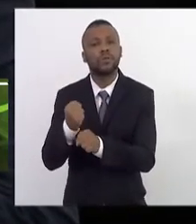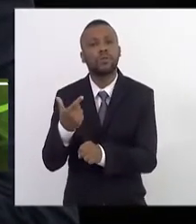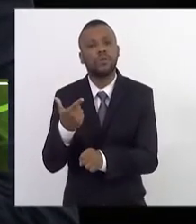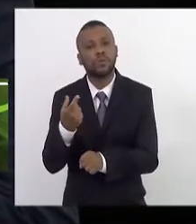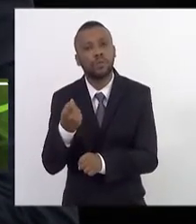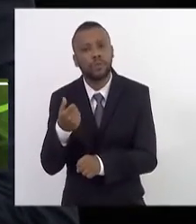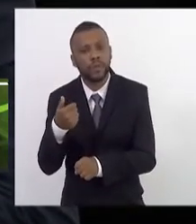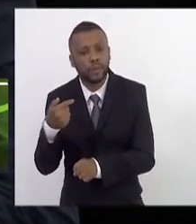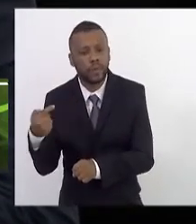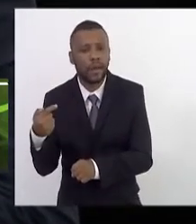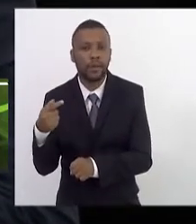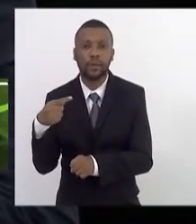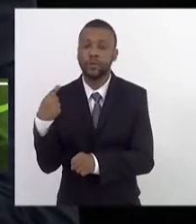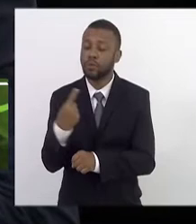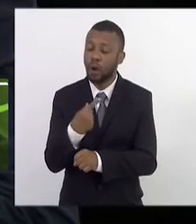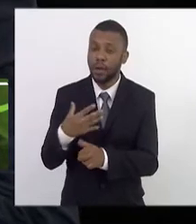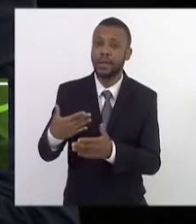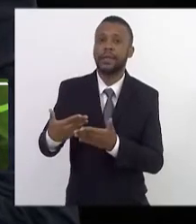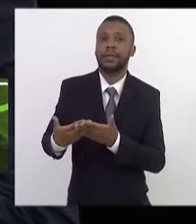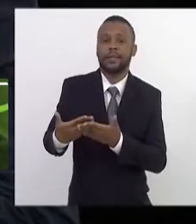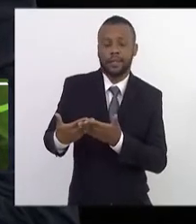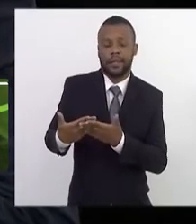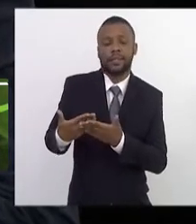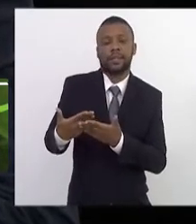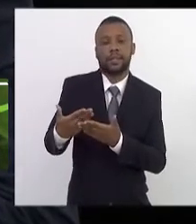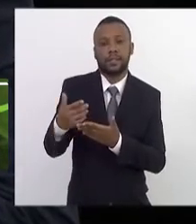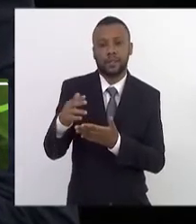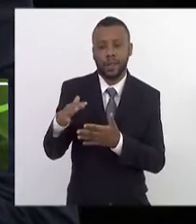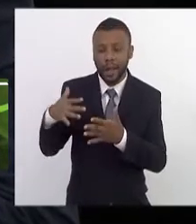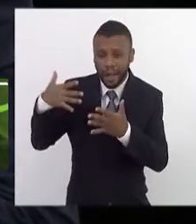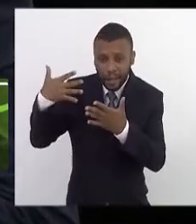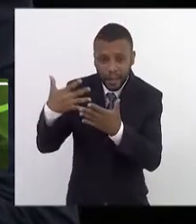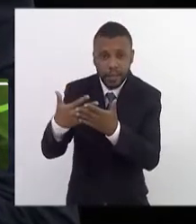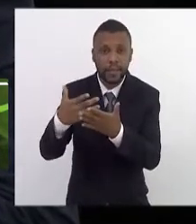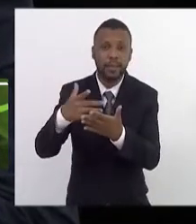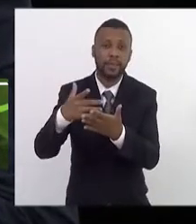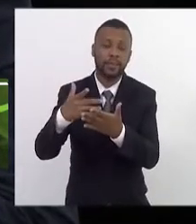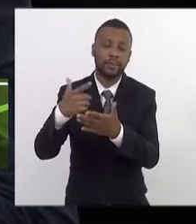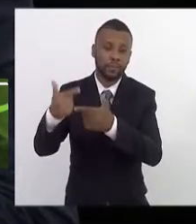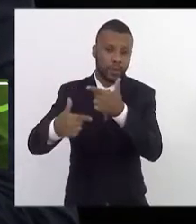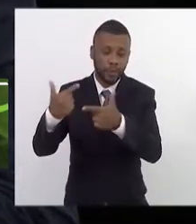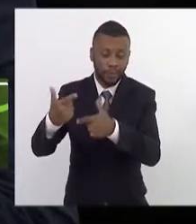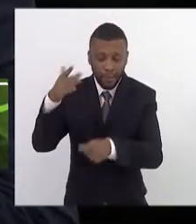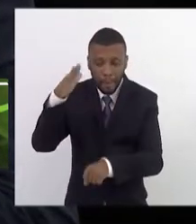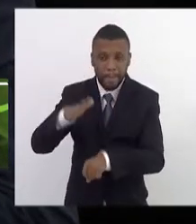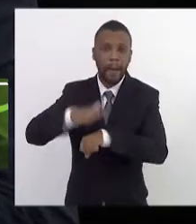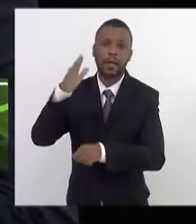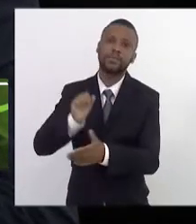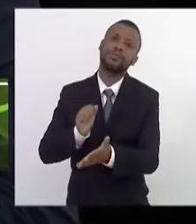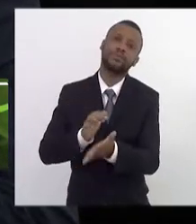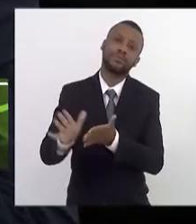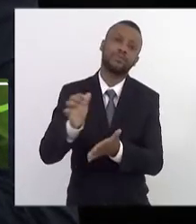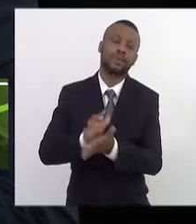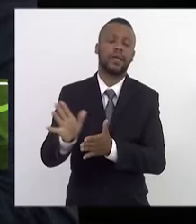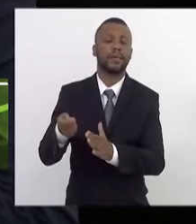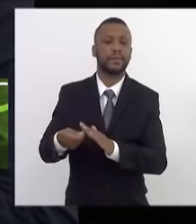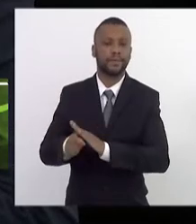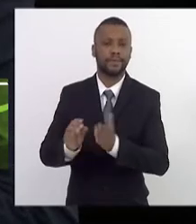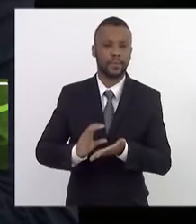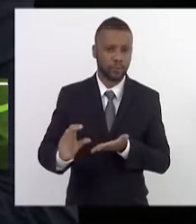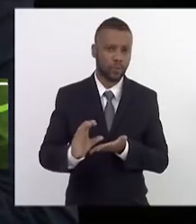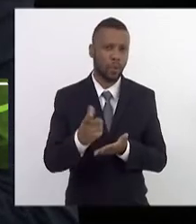ainda o exercício que mais teve despesas, que mais investiu. Né? Então, aqui eu posso trazer os